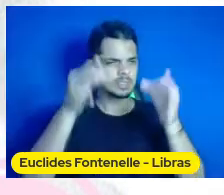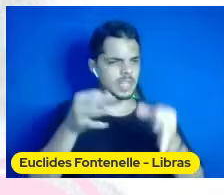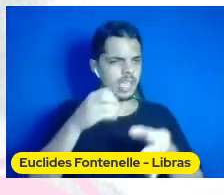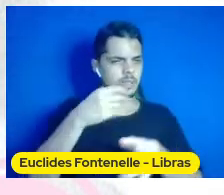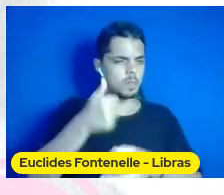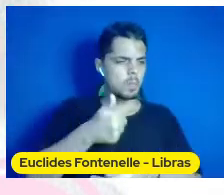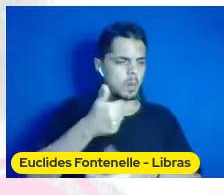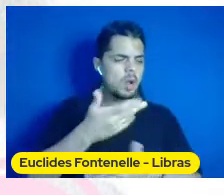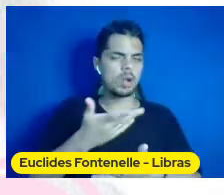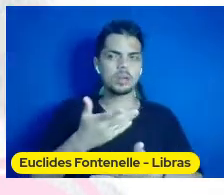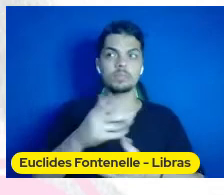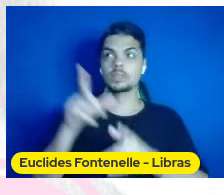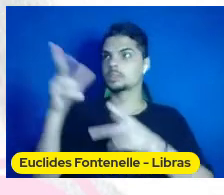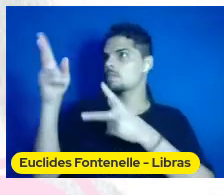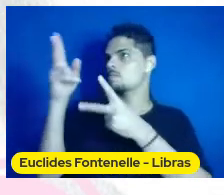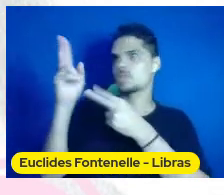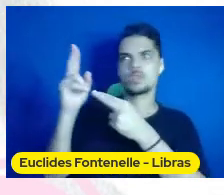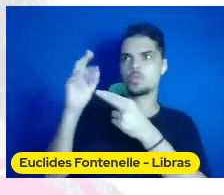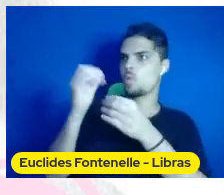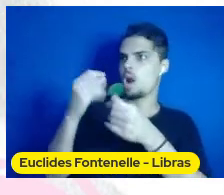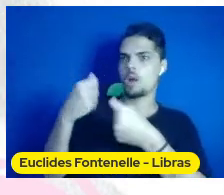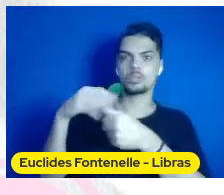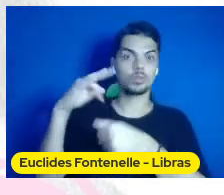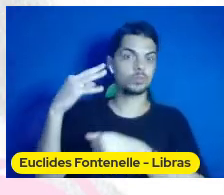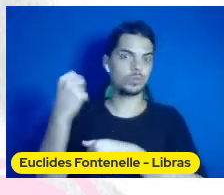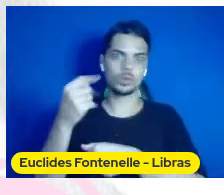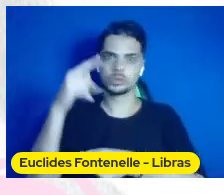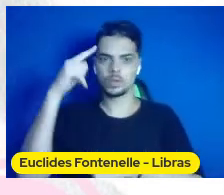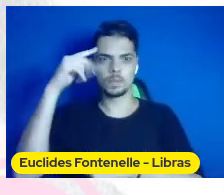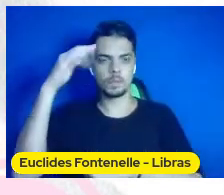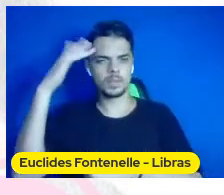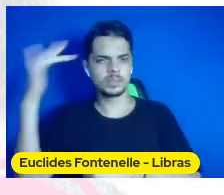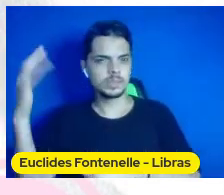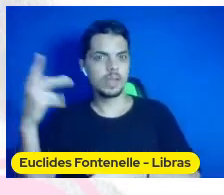precisa compor tudo, né? Compor